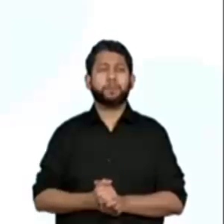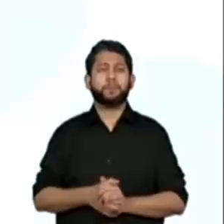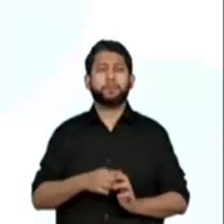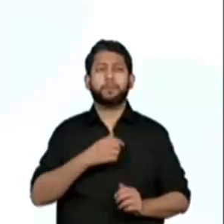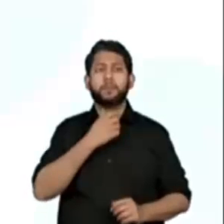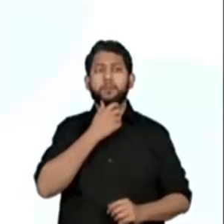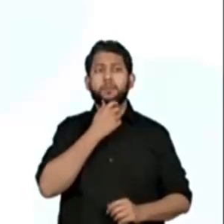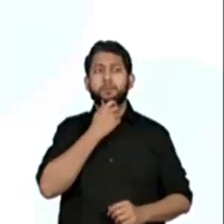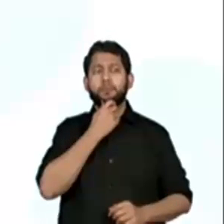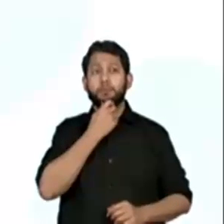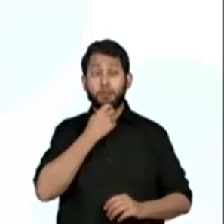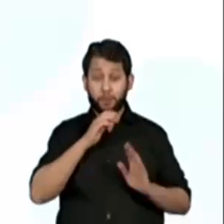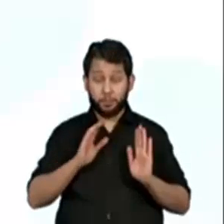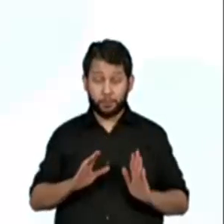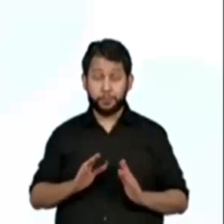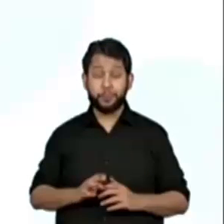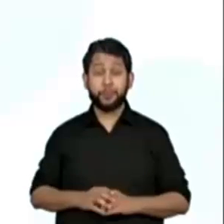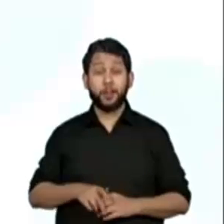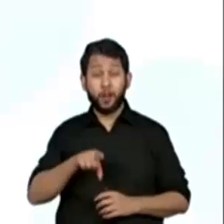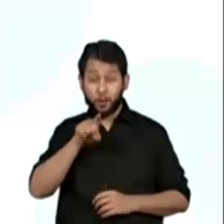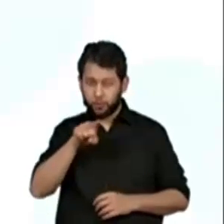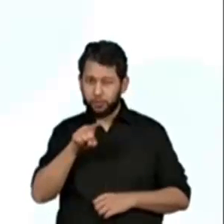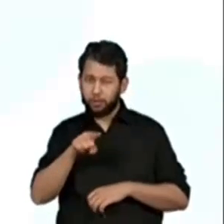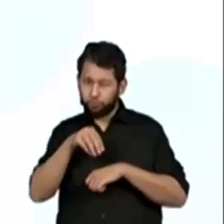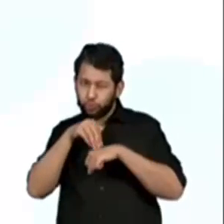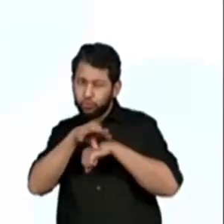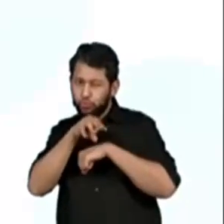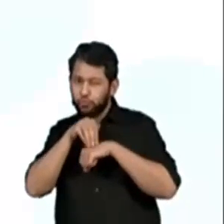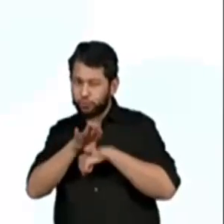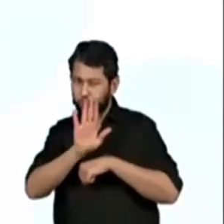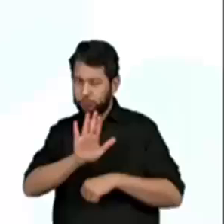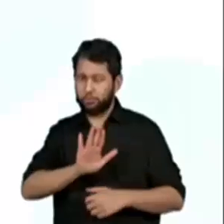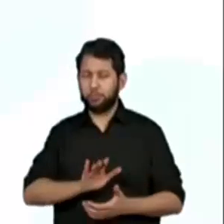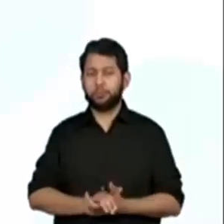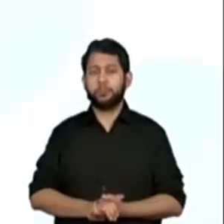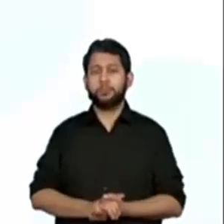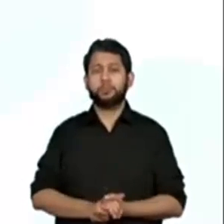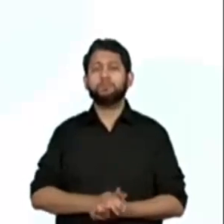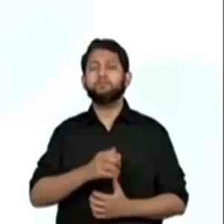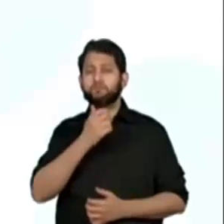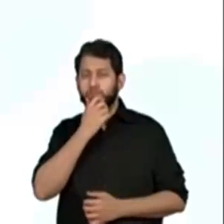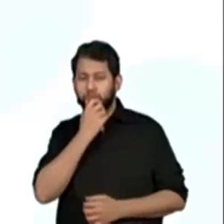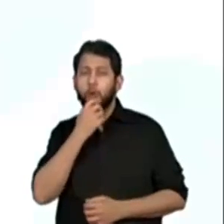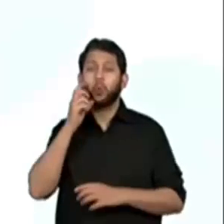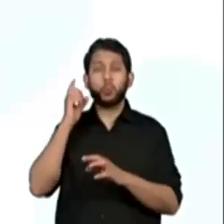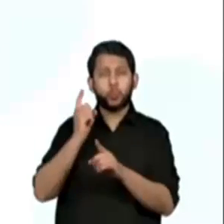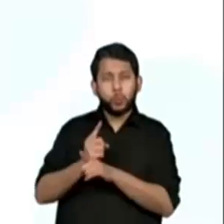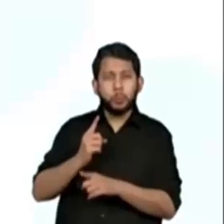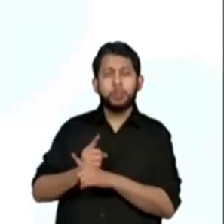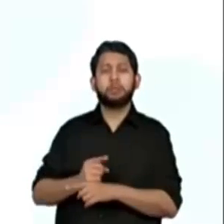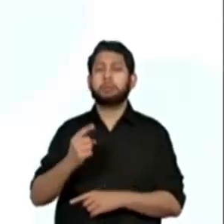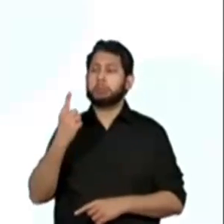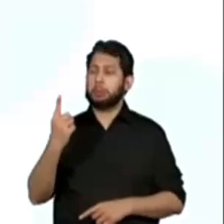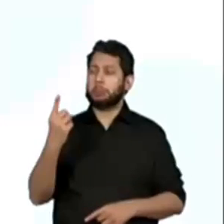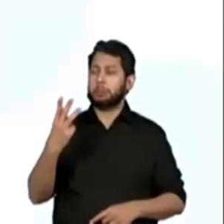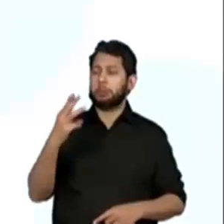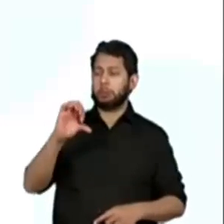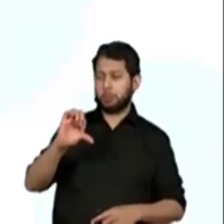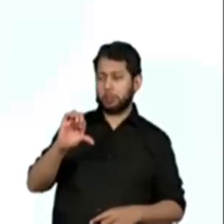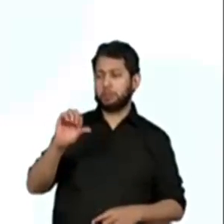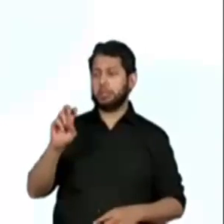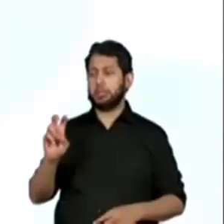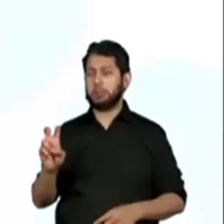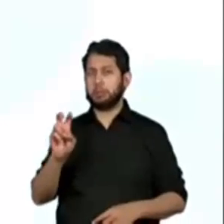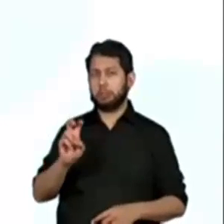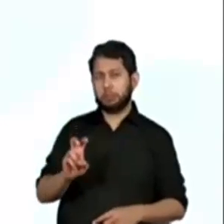lá. Aluno do quarto ano, vou dar uma dica. Beleza, você fez a operação inversa, você chegou no resultado e você acha que esse resultado